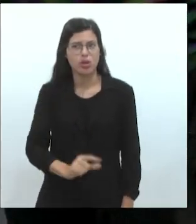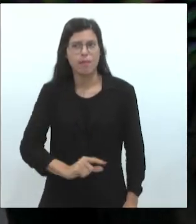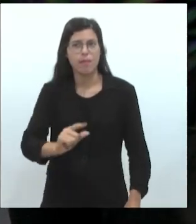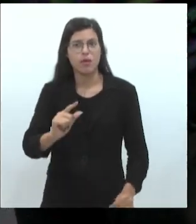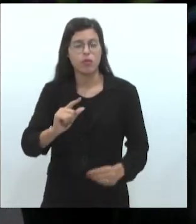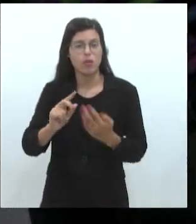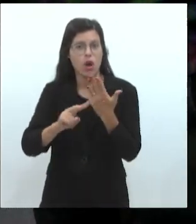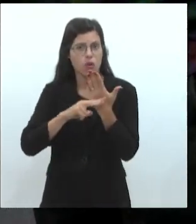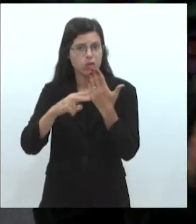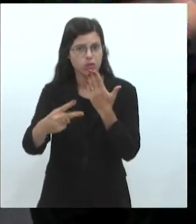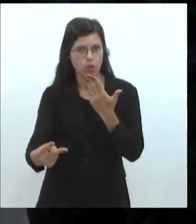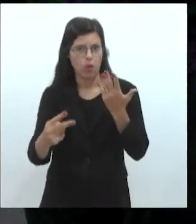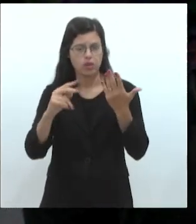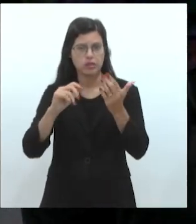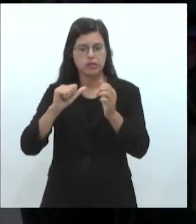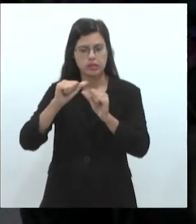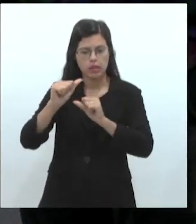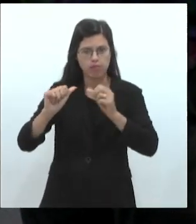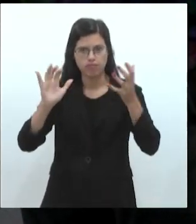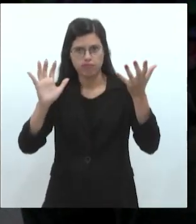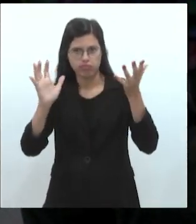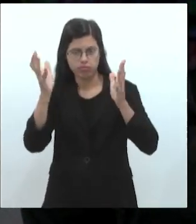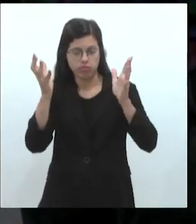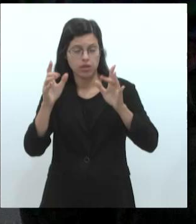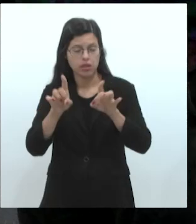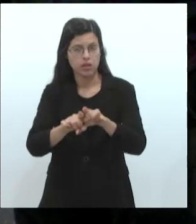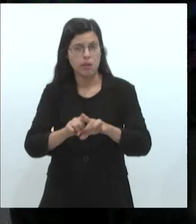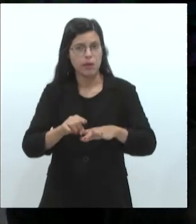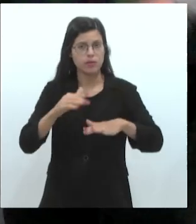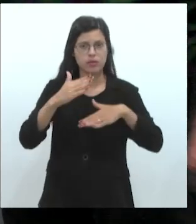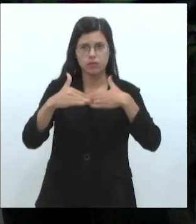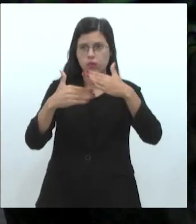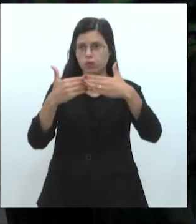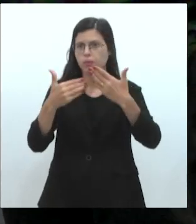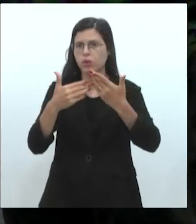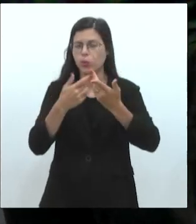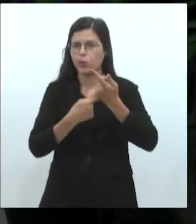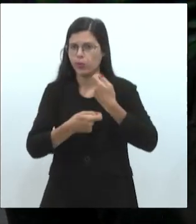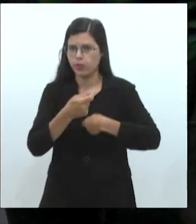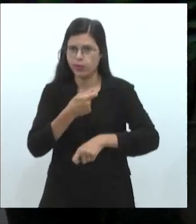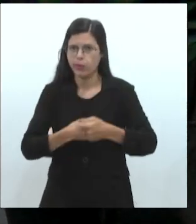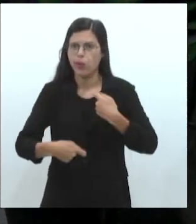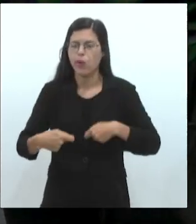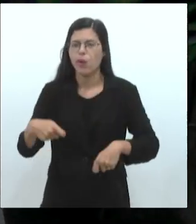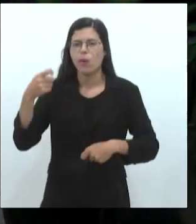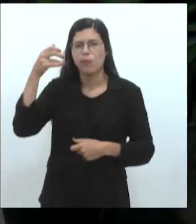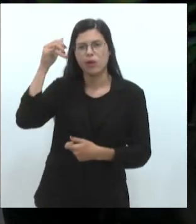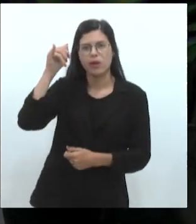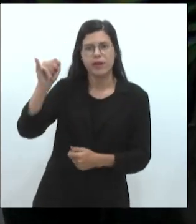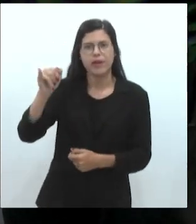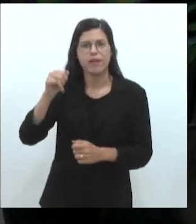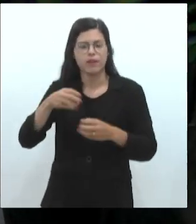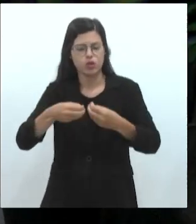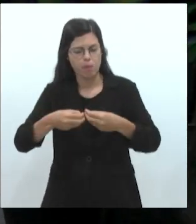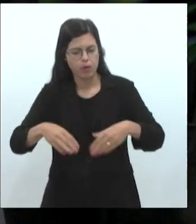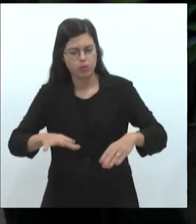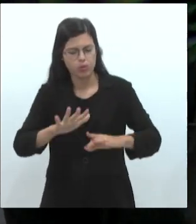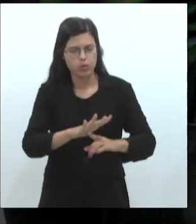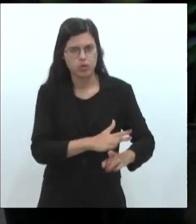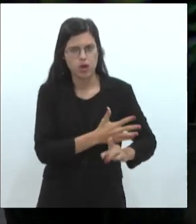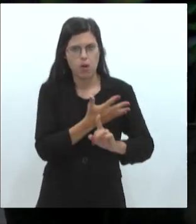nós passamos, mas também para um desenvolvimento econômico que não agrida os biomas e o meio ambiente, não tenha